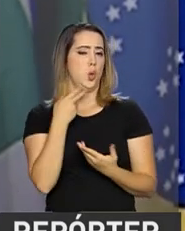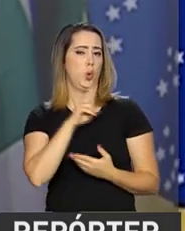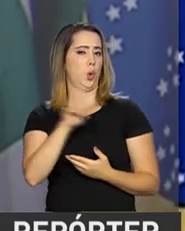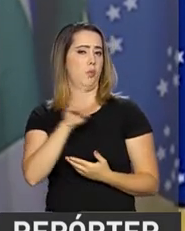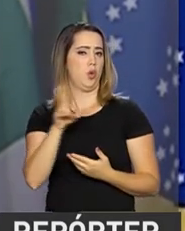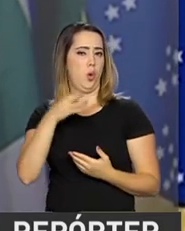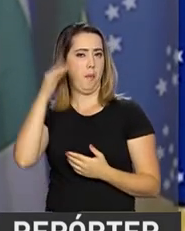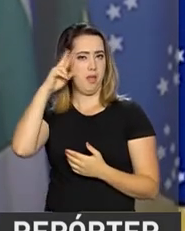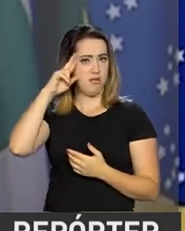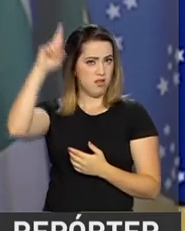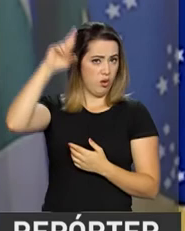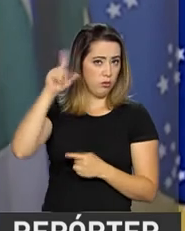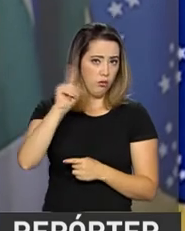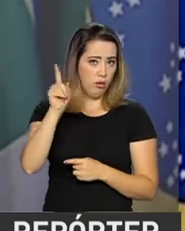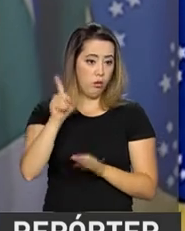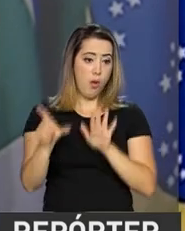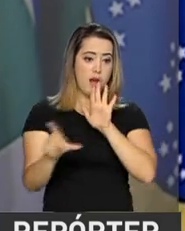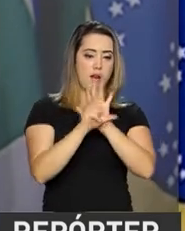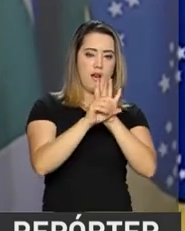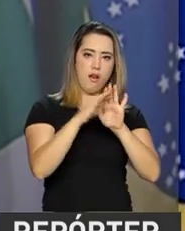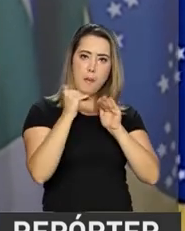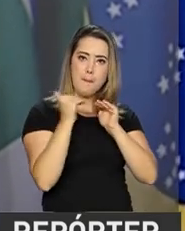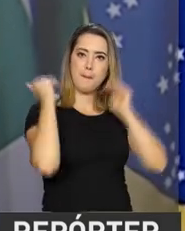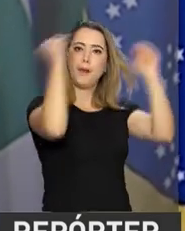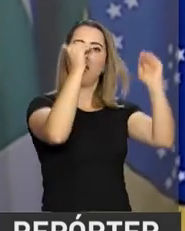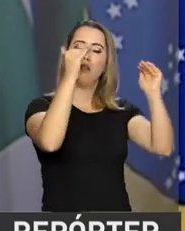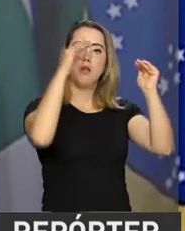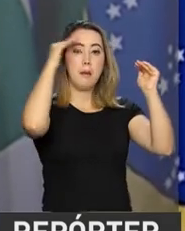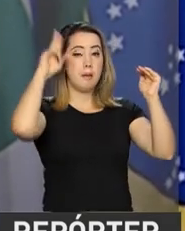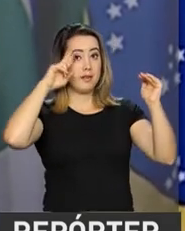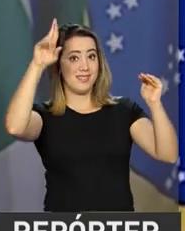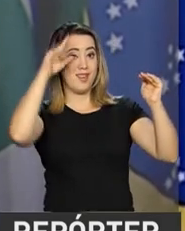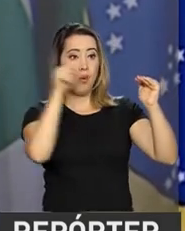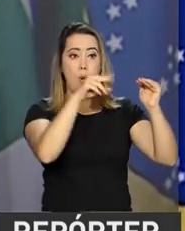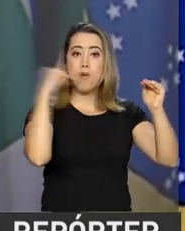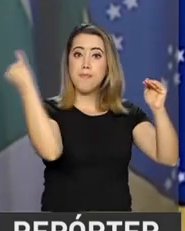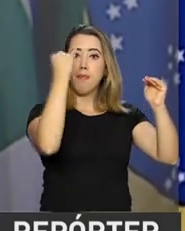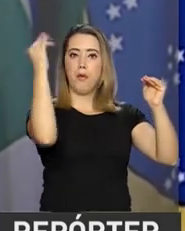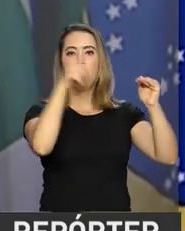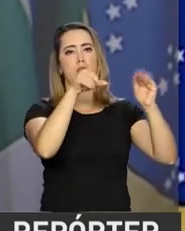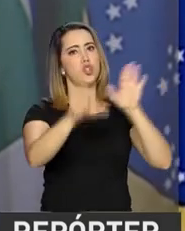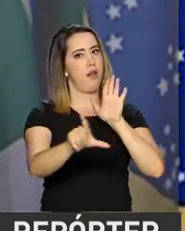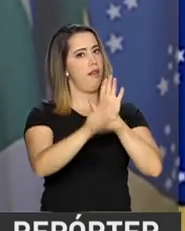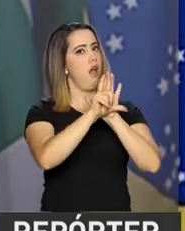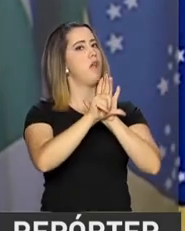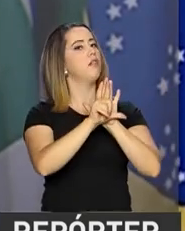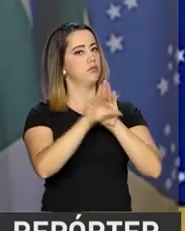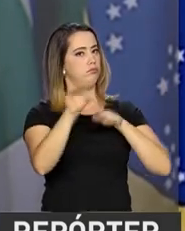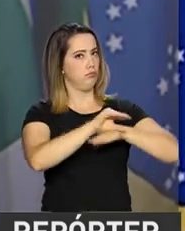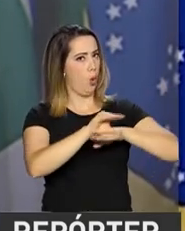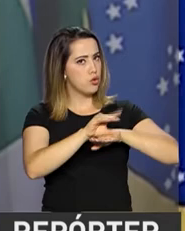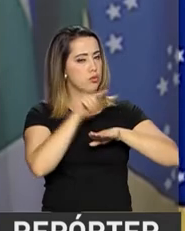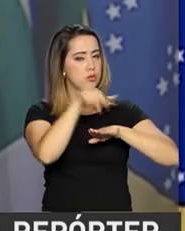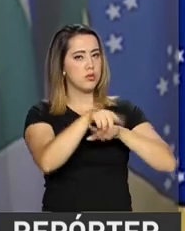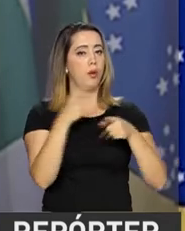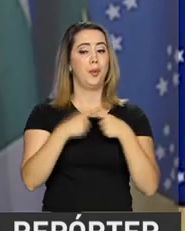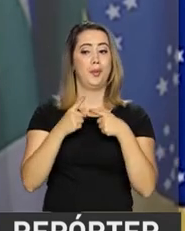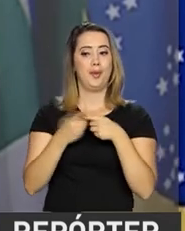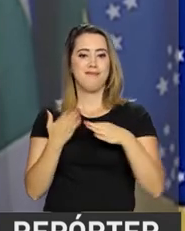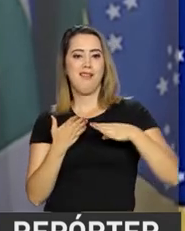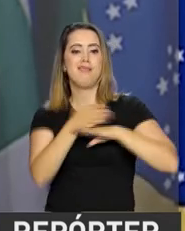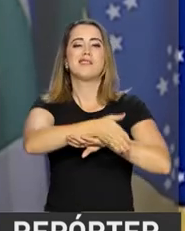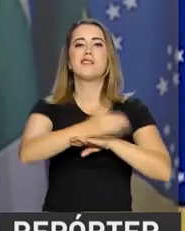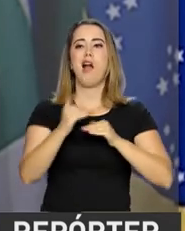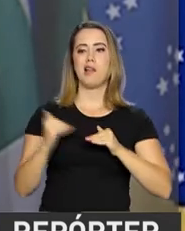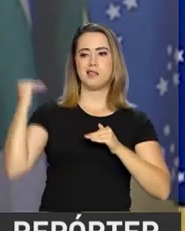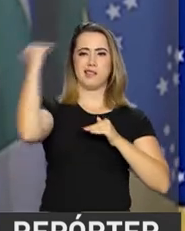mas está na lei ou seja toda vez que a ultra passe dos limites da constituição